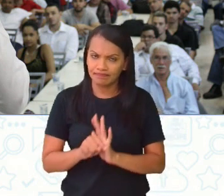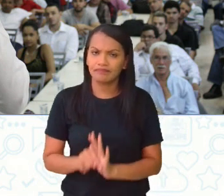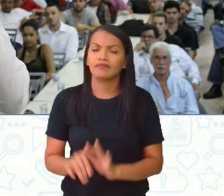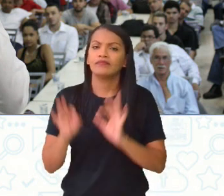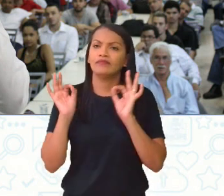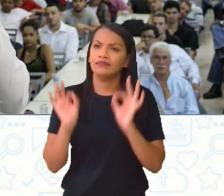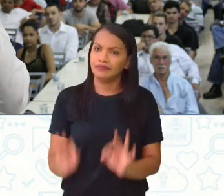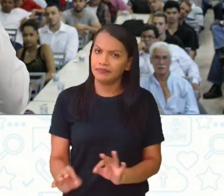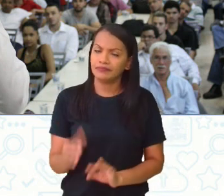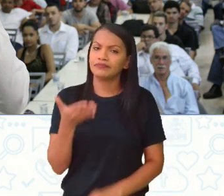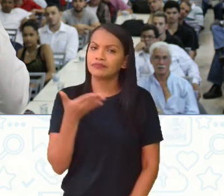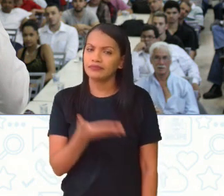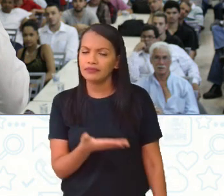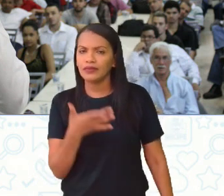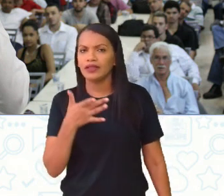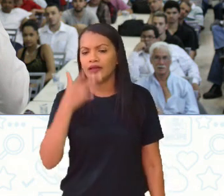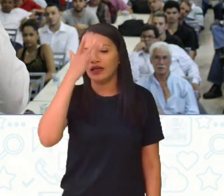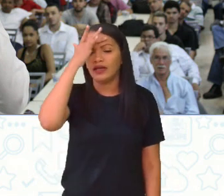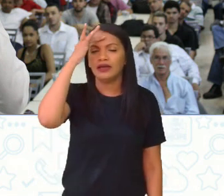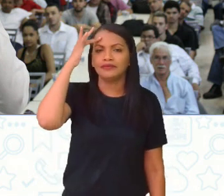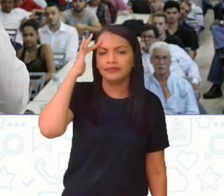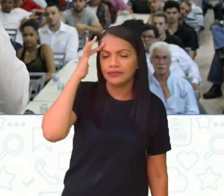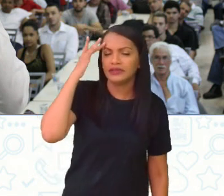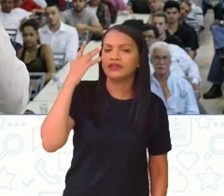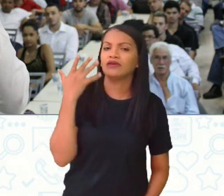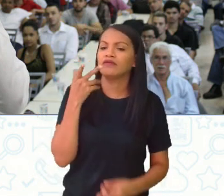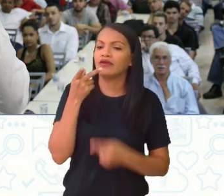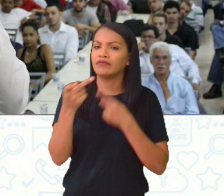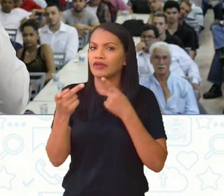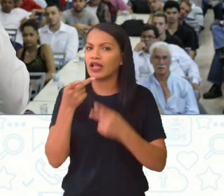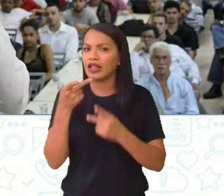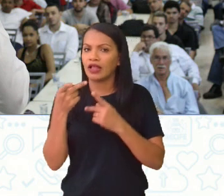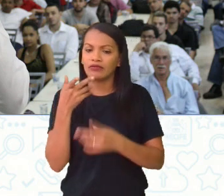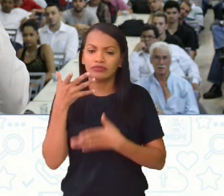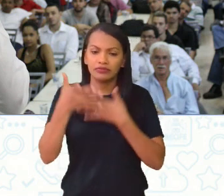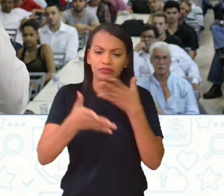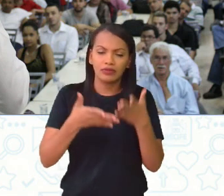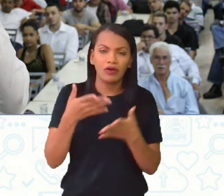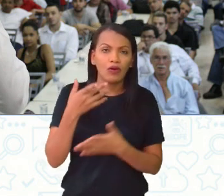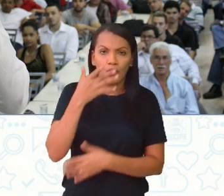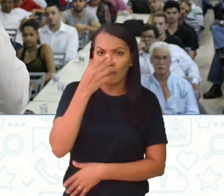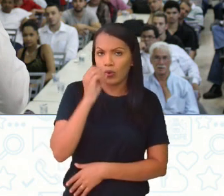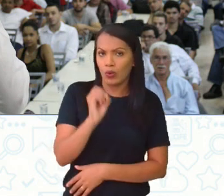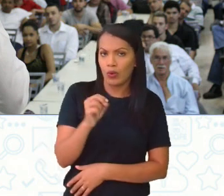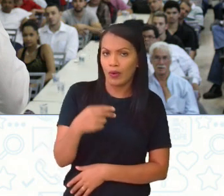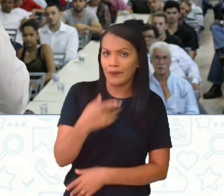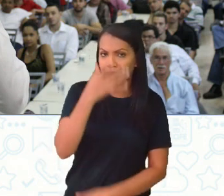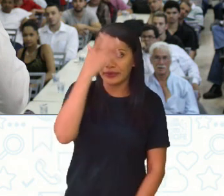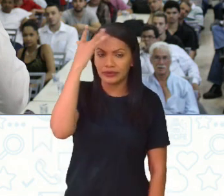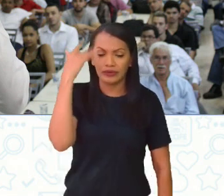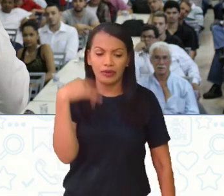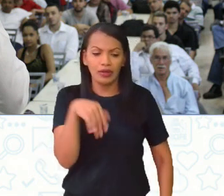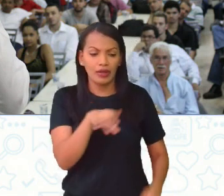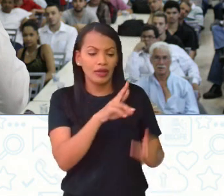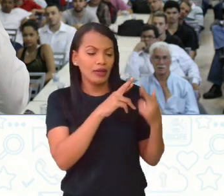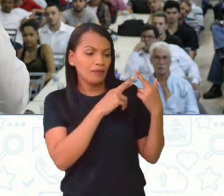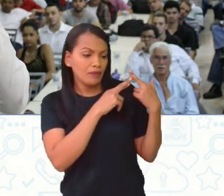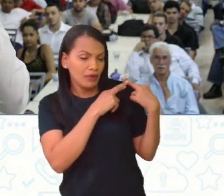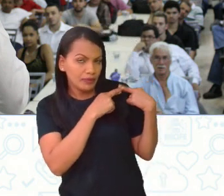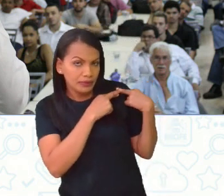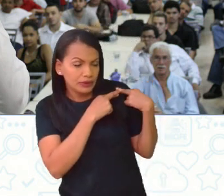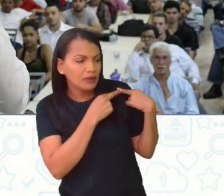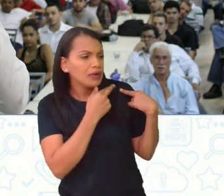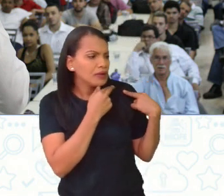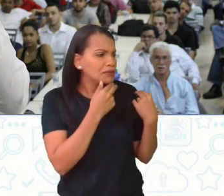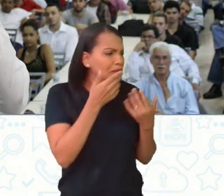apresentação, esta pessoa vai falar, não é? Ou a pessoa responsável que vai premiar vai falar